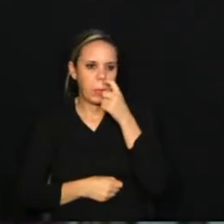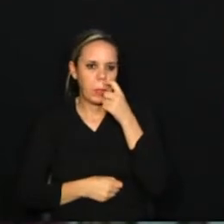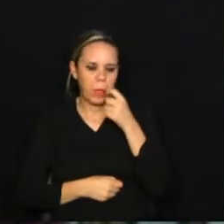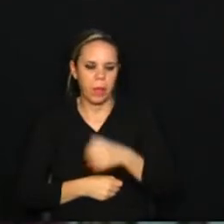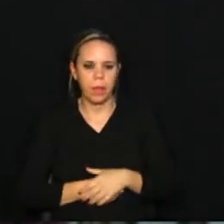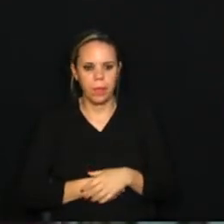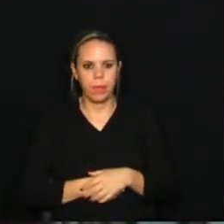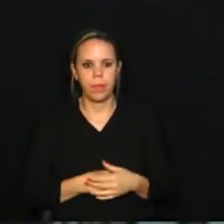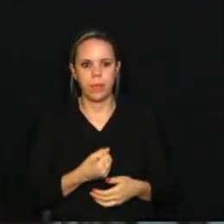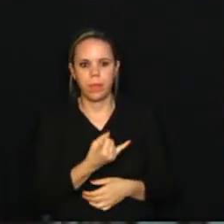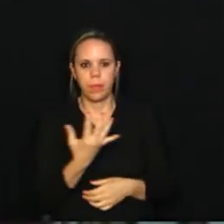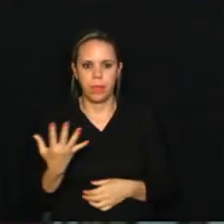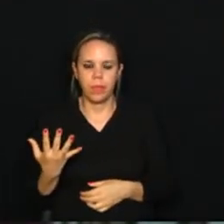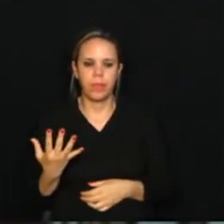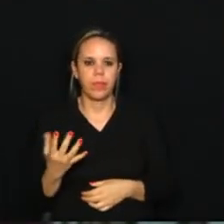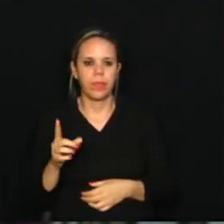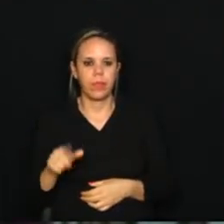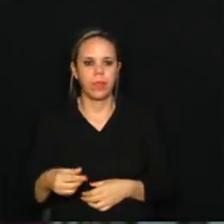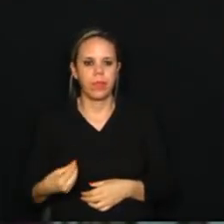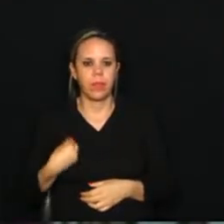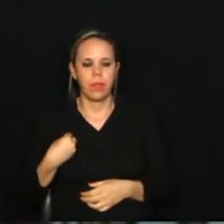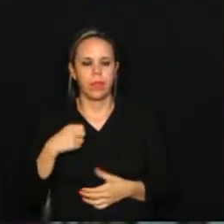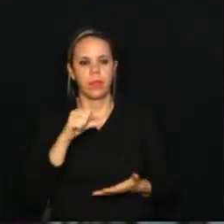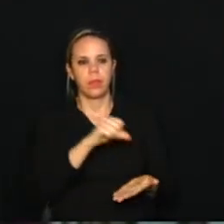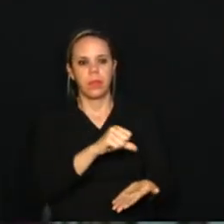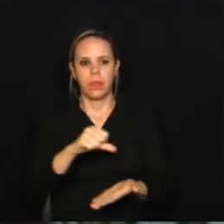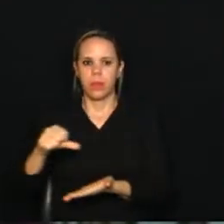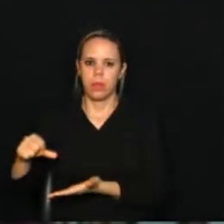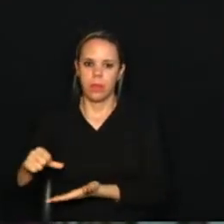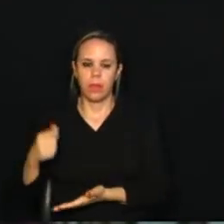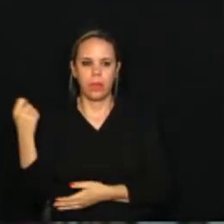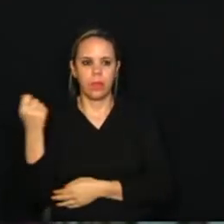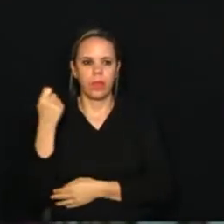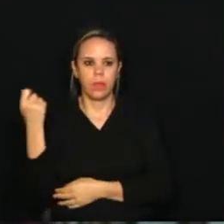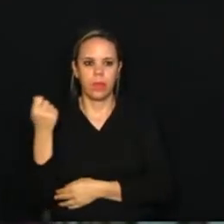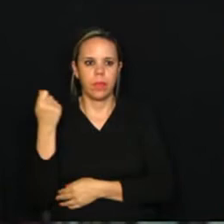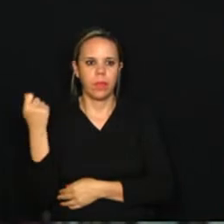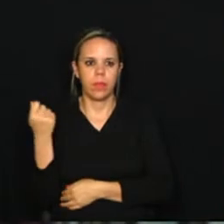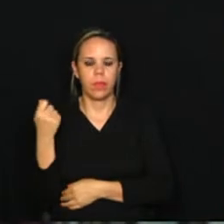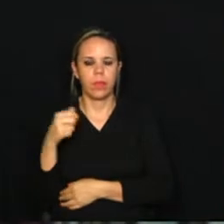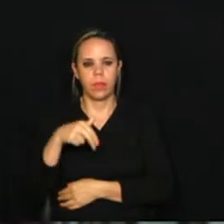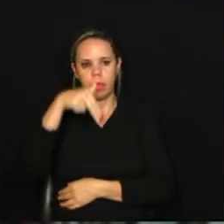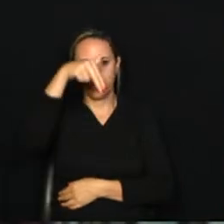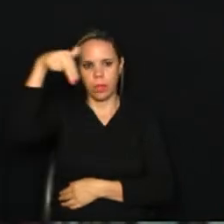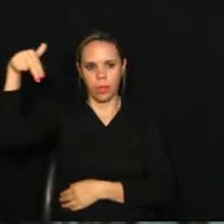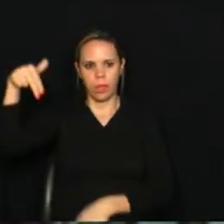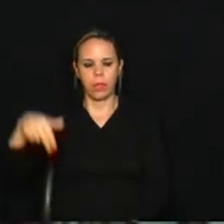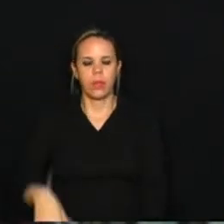meia dúzia estão nas regiões sul e noroeste,